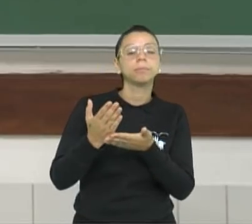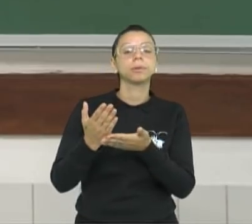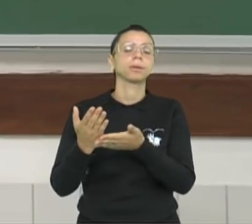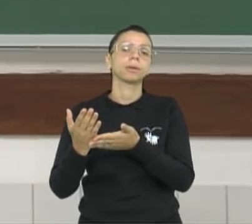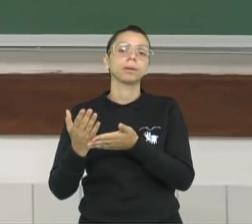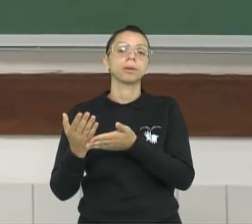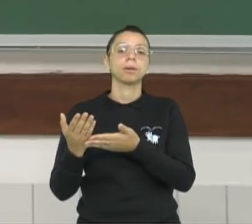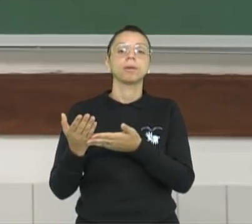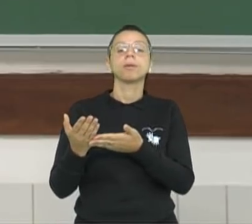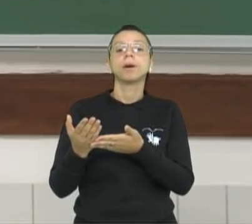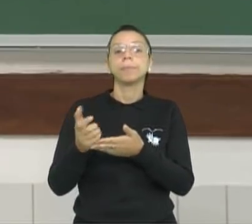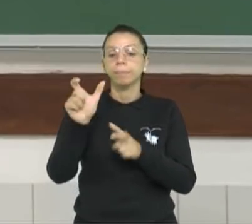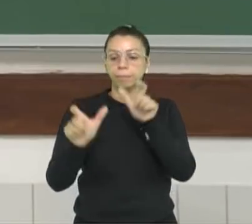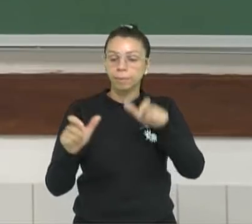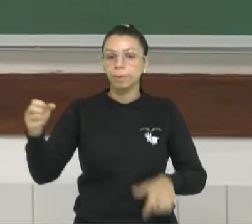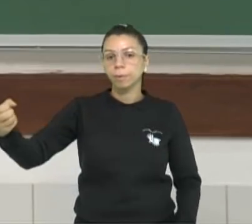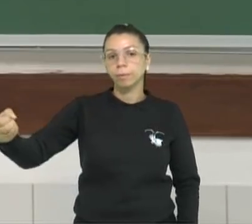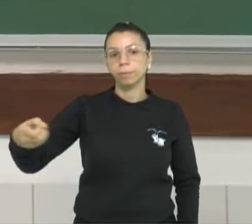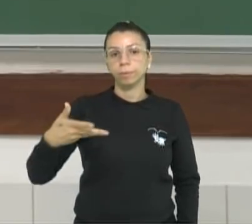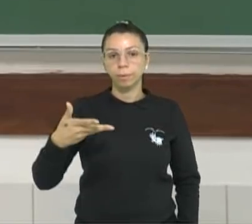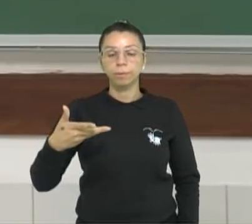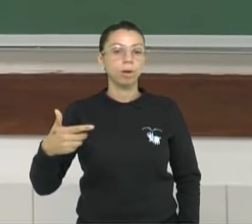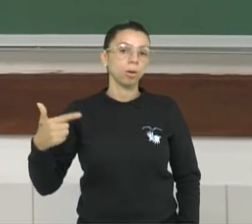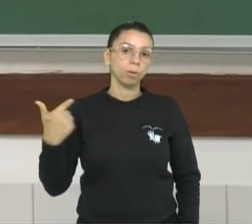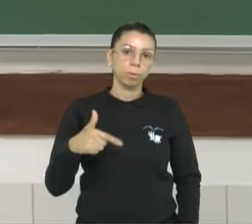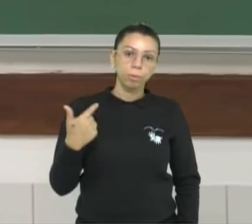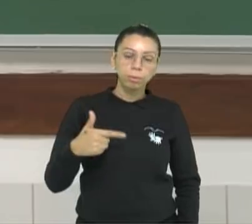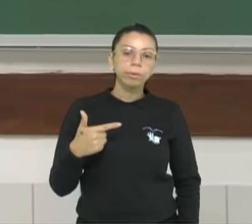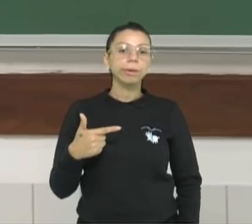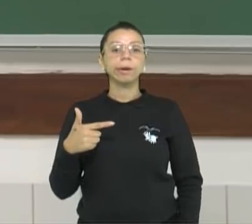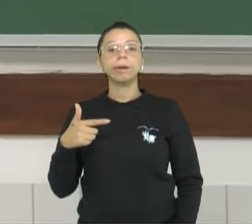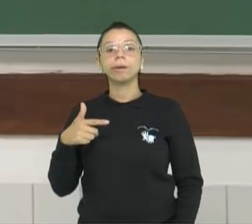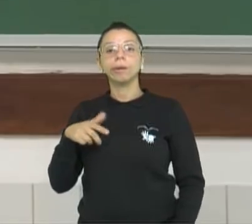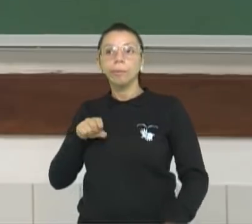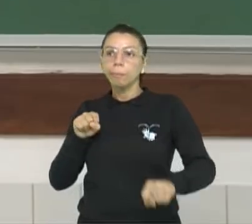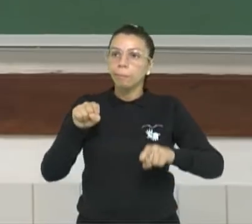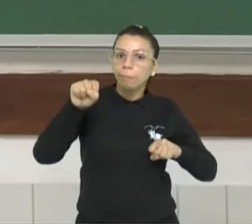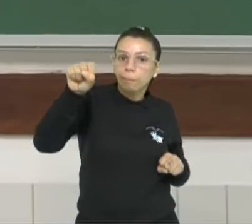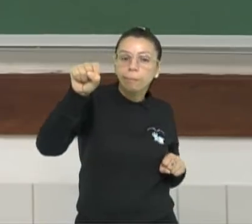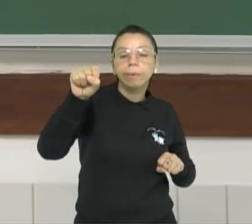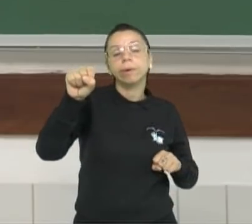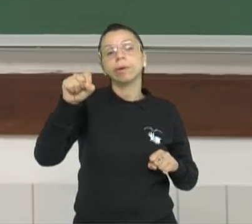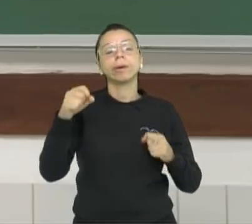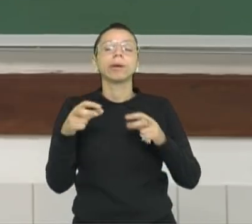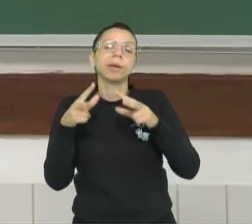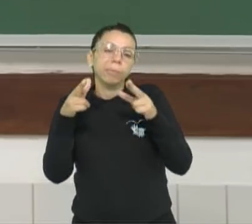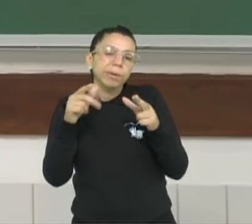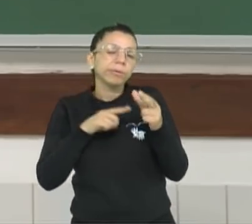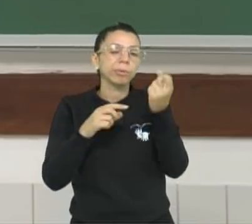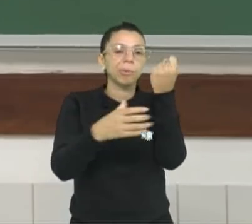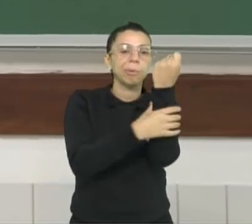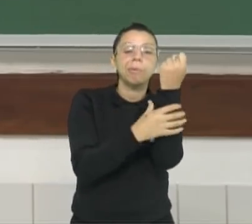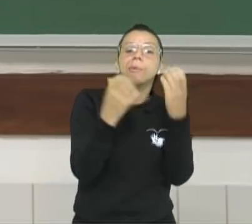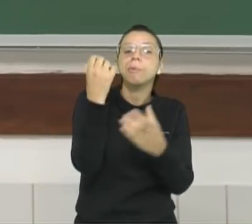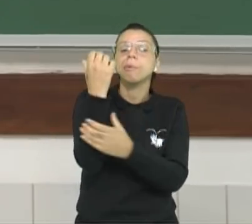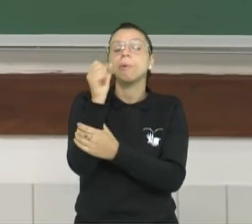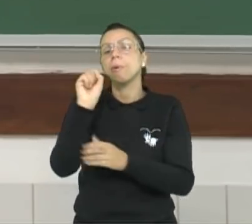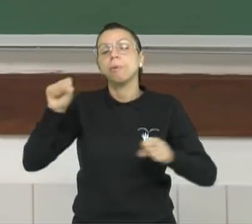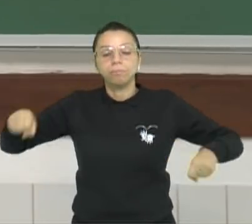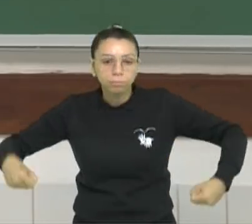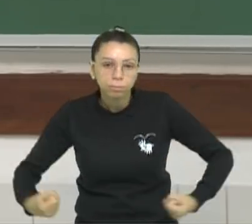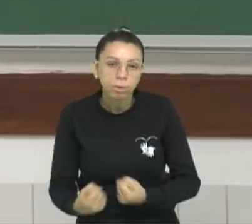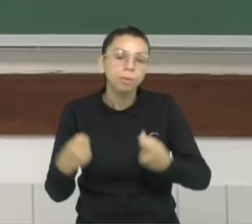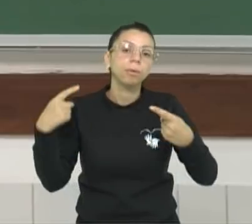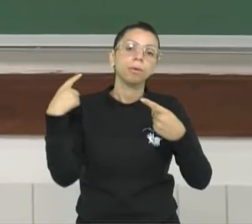mais modernos. Eles não têm mais os superpoderes, né? Como tem a Mulher Maravilha, como tem o Incrível Hulk,